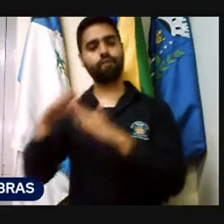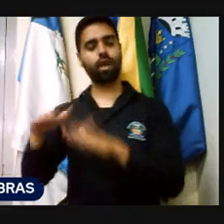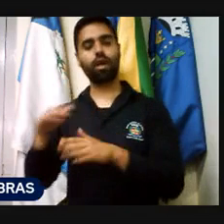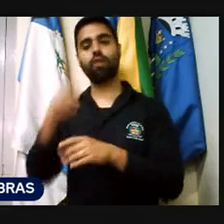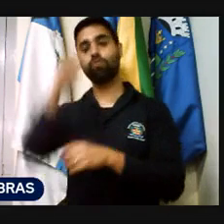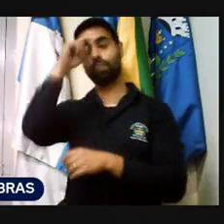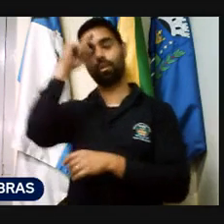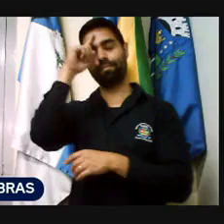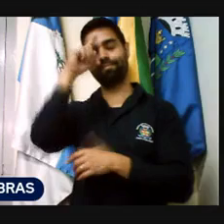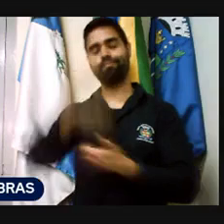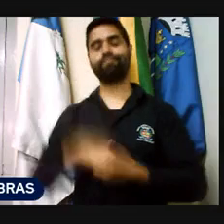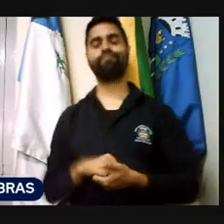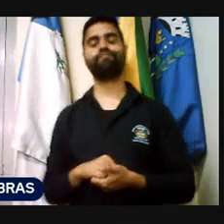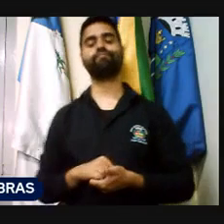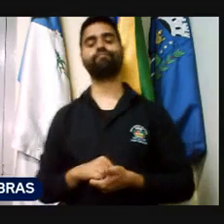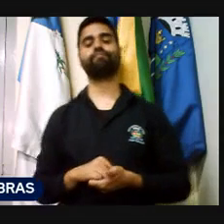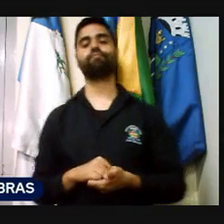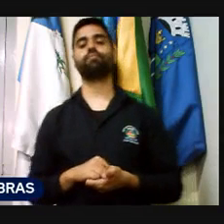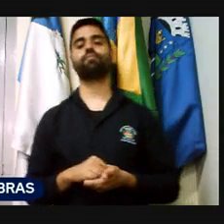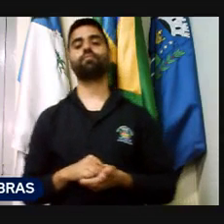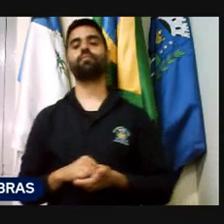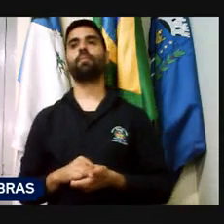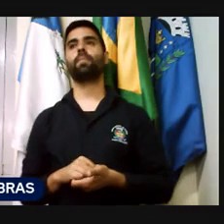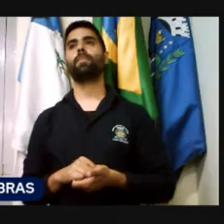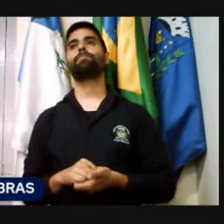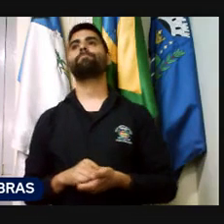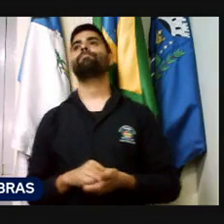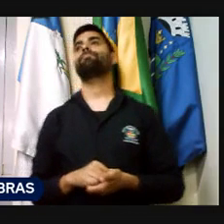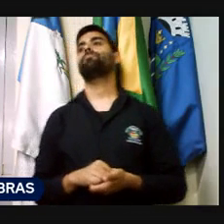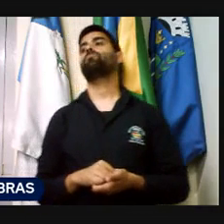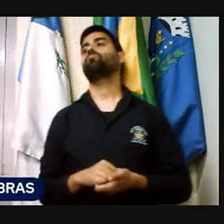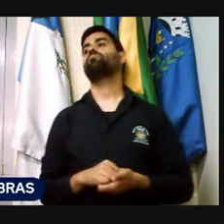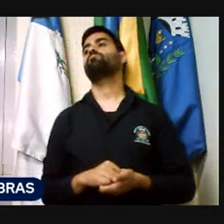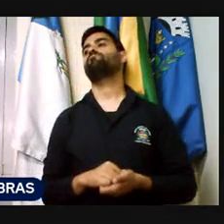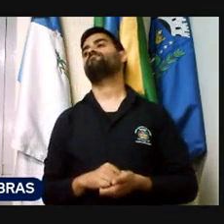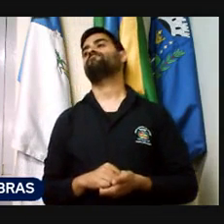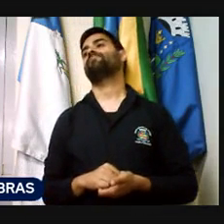das sessões, 9 de novembro de 2021, vereador Eduardo Roy.